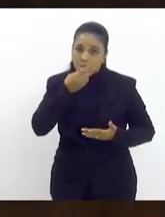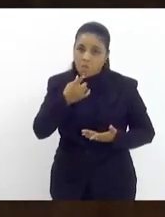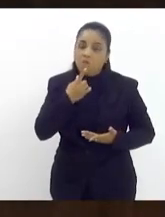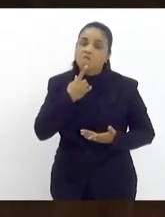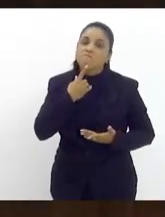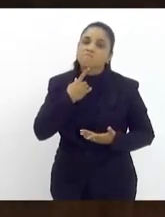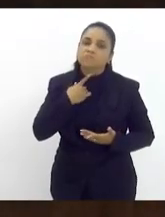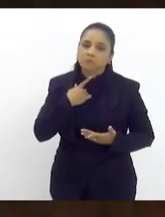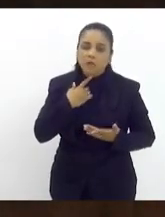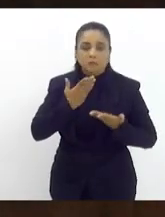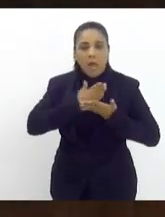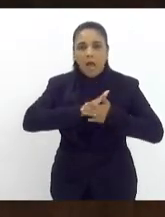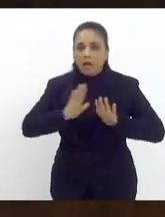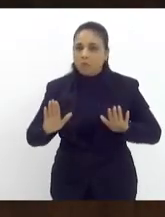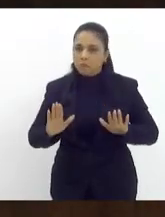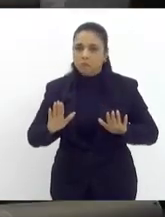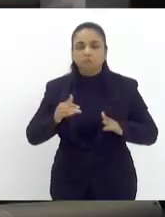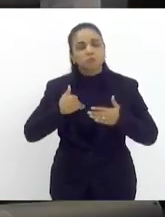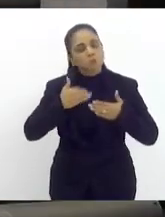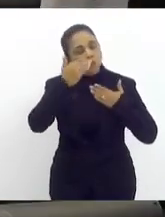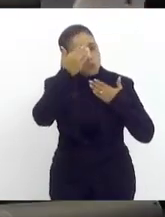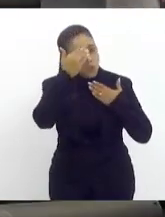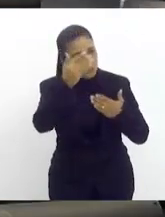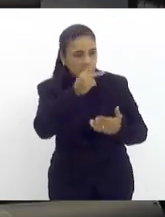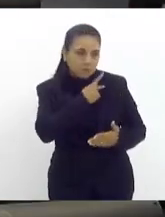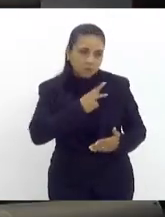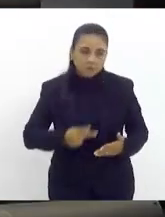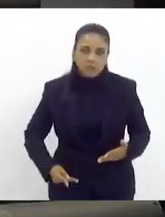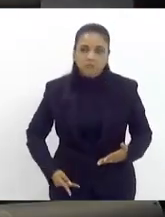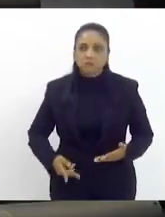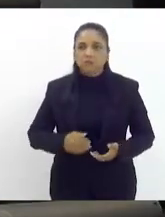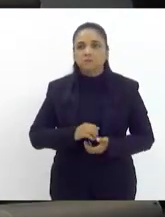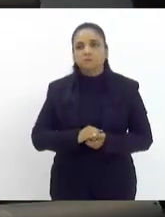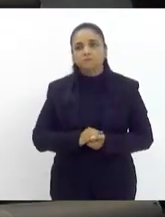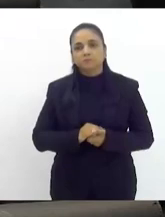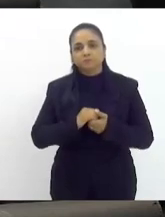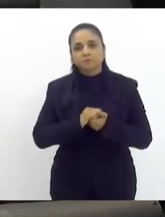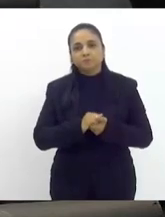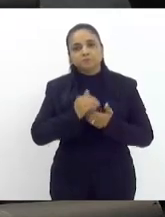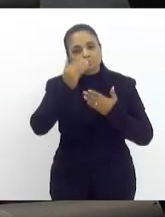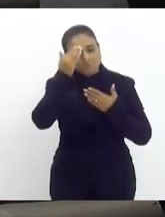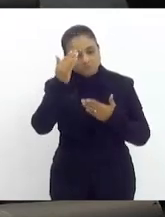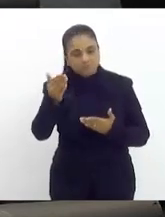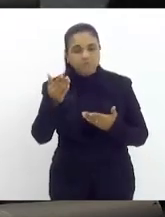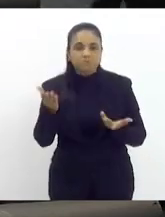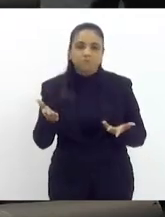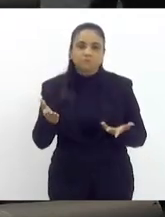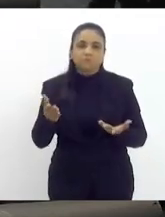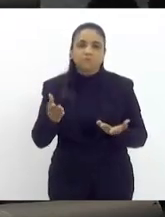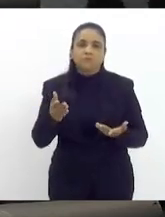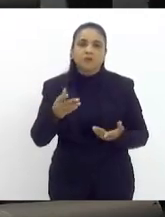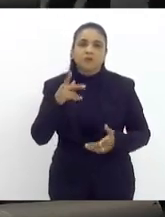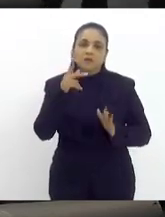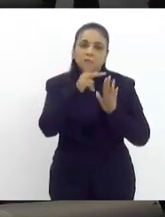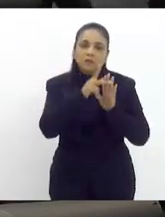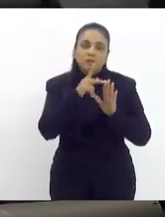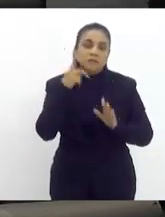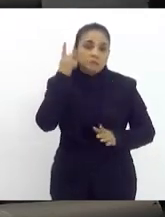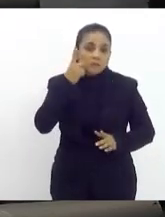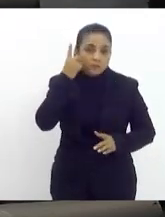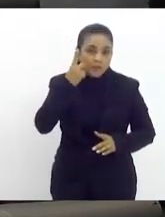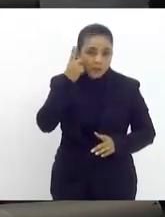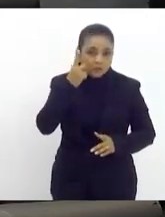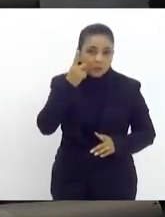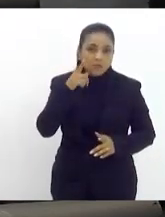vontade acabou. Muito obrigado, presidente. Obrigado, deputado. Deputado Lucinha, por favor. Olha só.